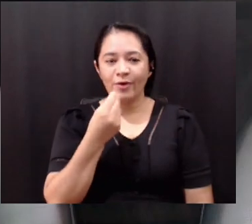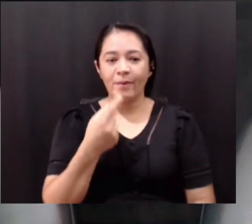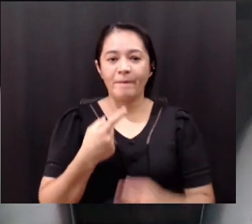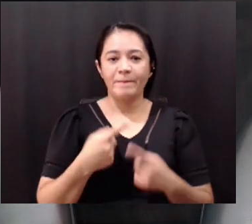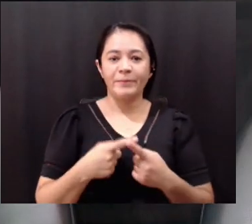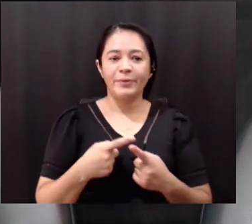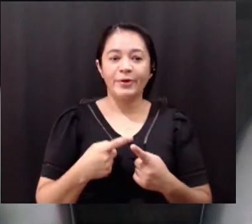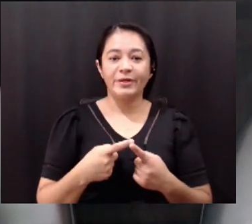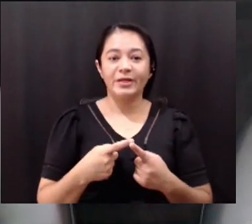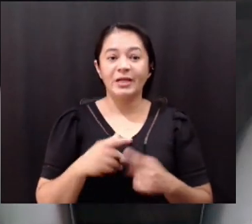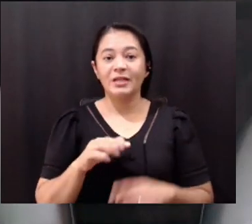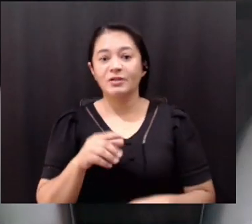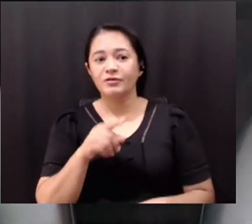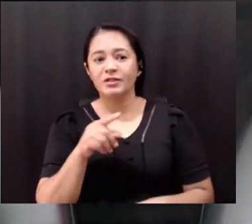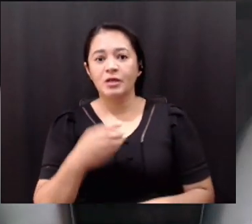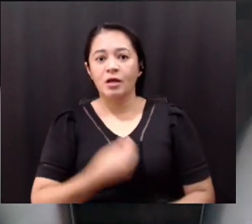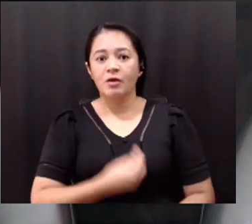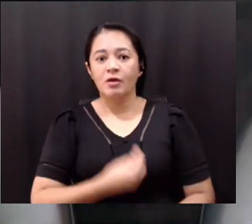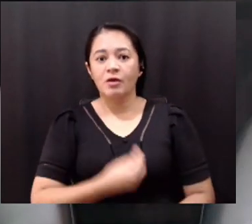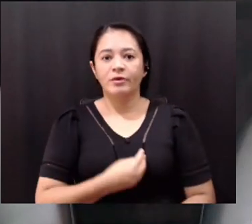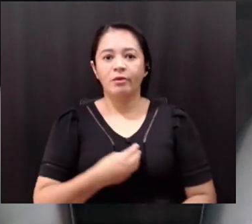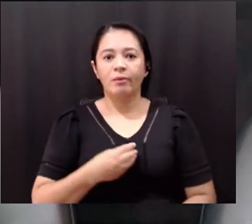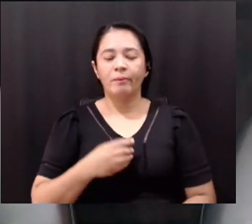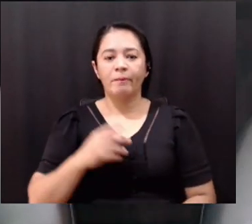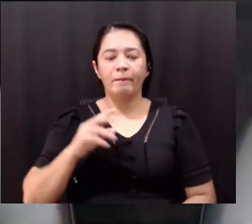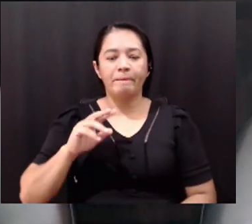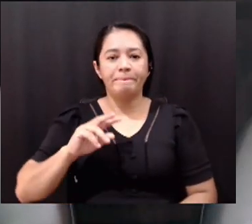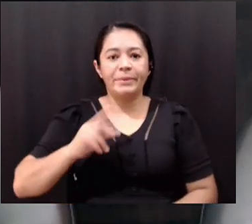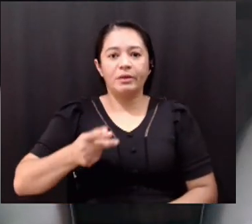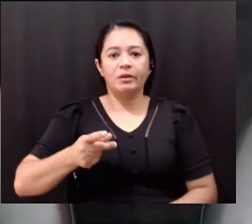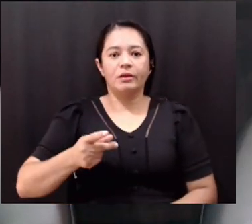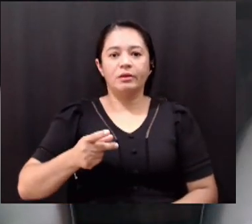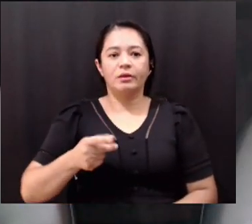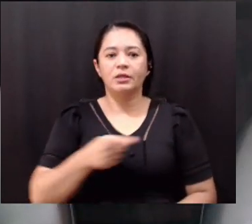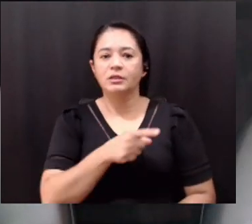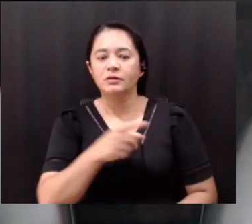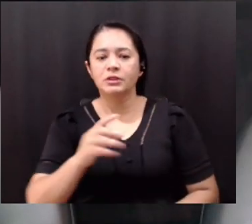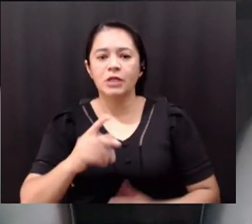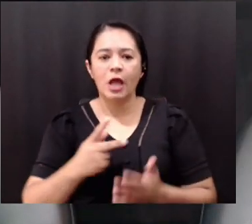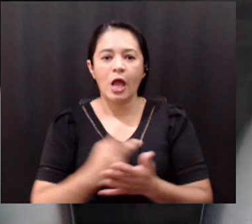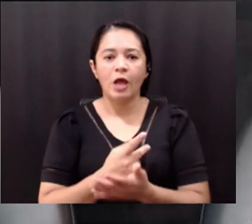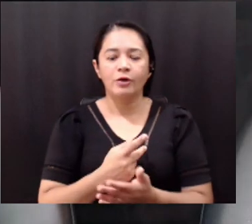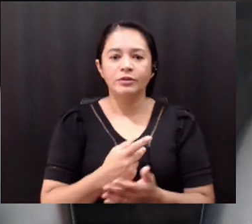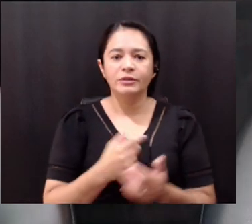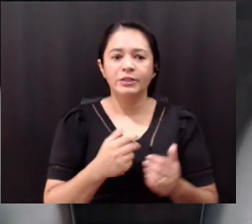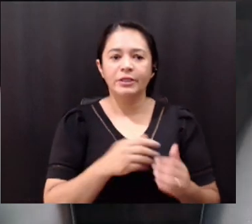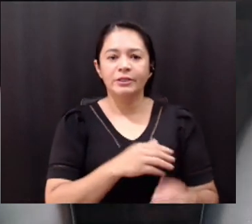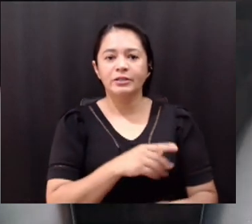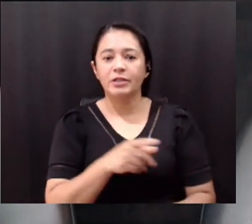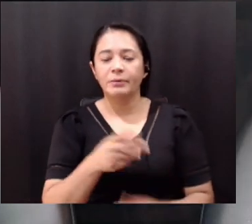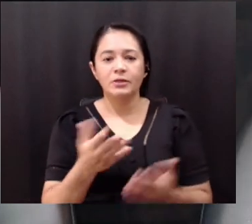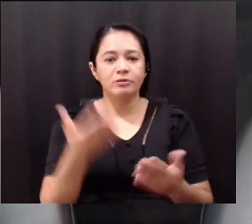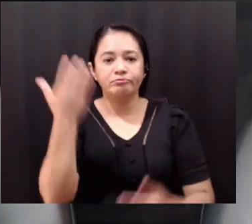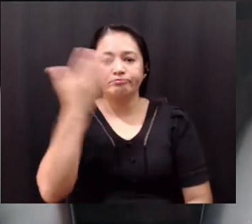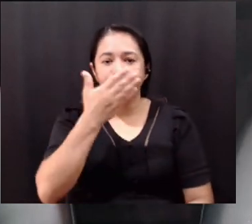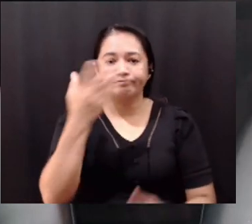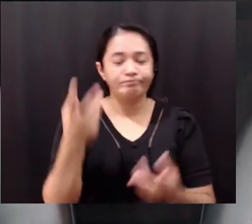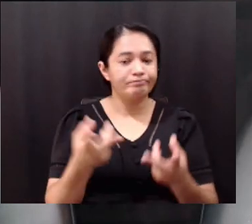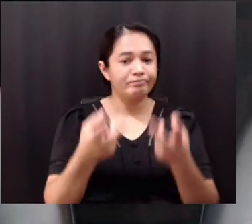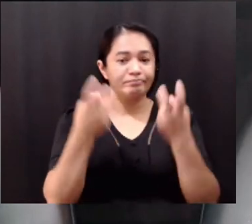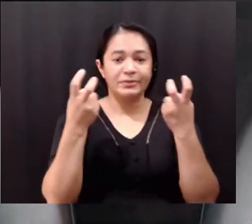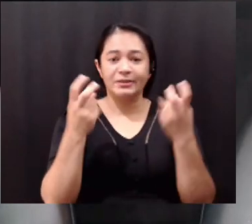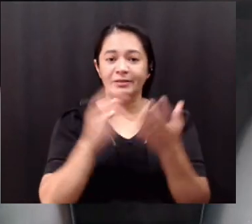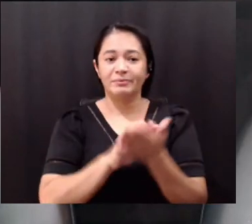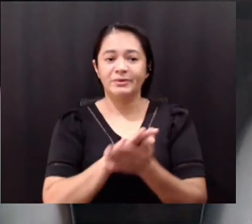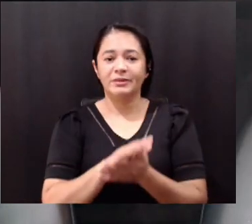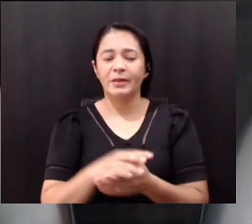tão automático que as coisas que vão acontecendo ao longo do dia a pessoa não percebe. Então, tá presente